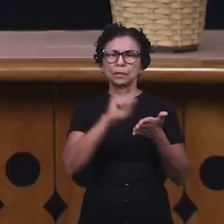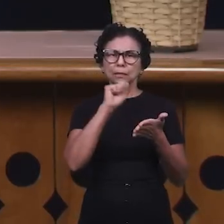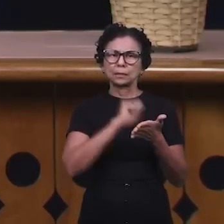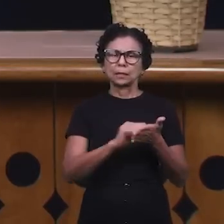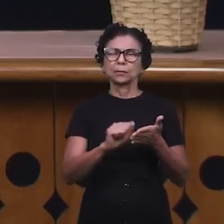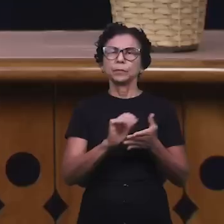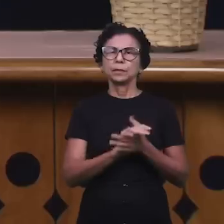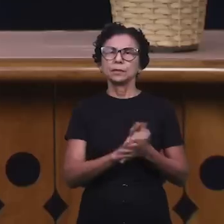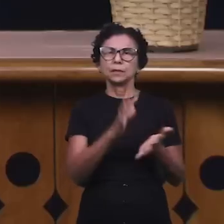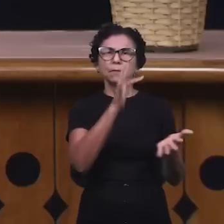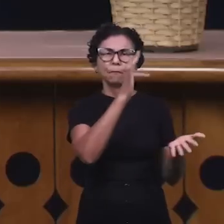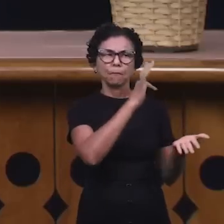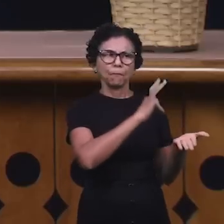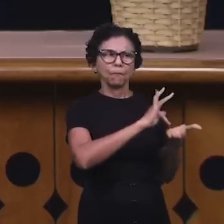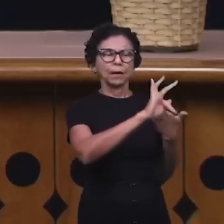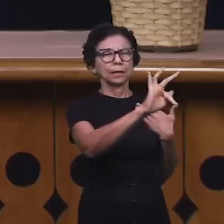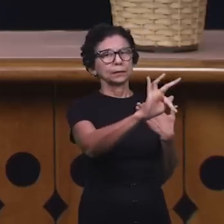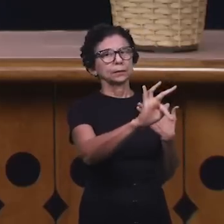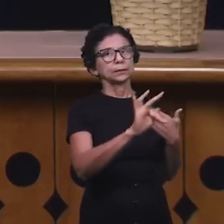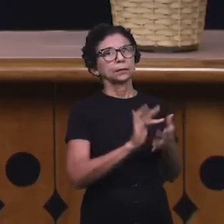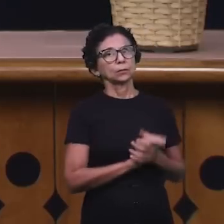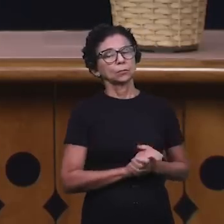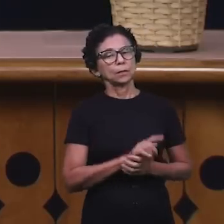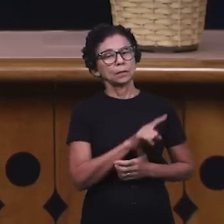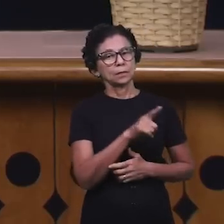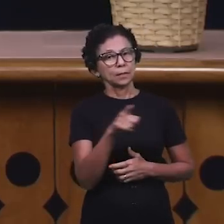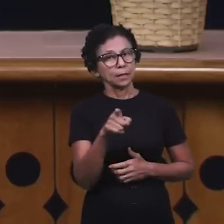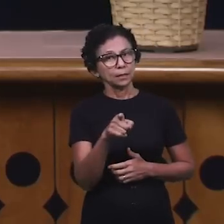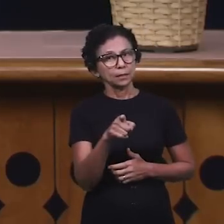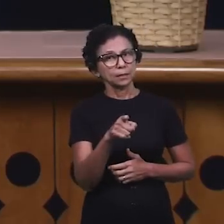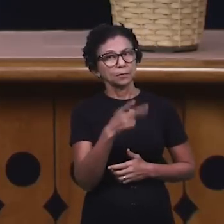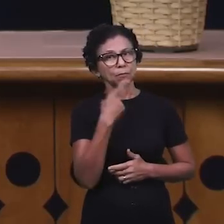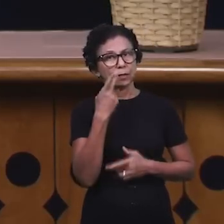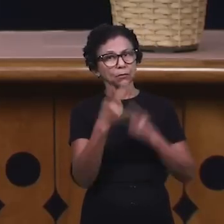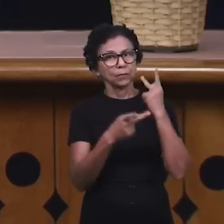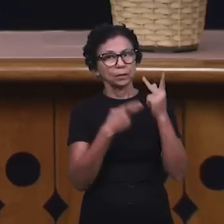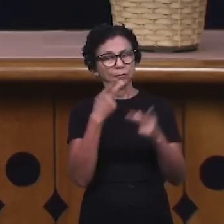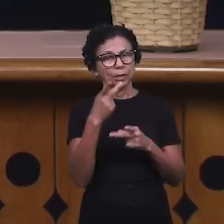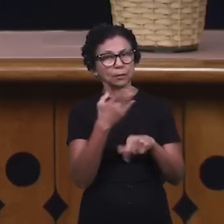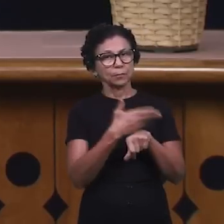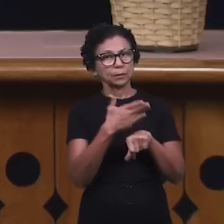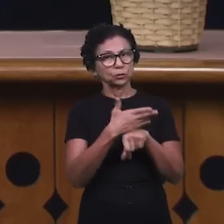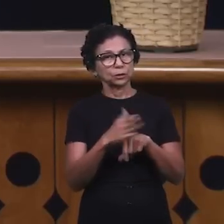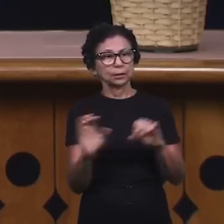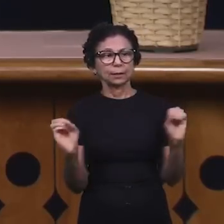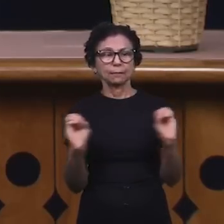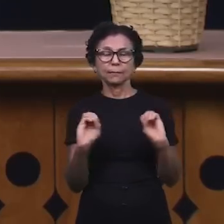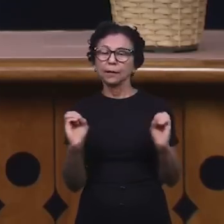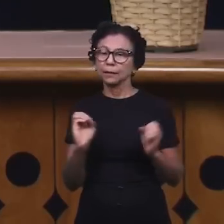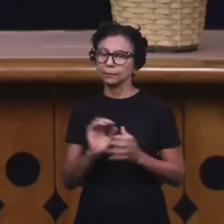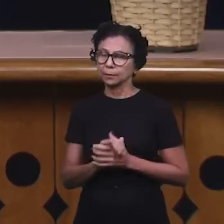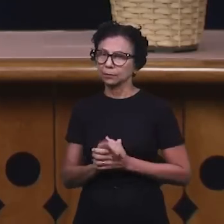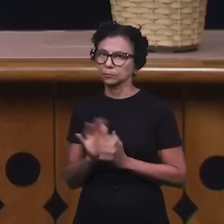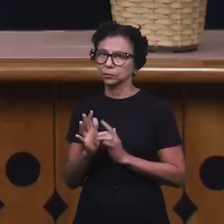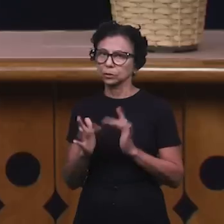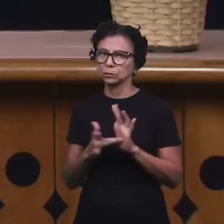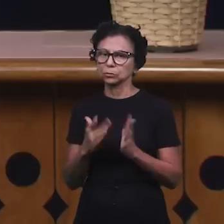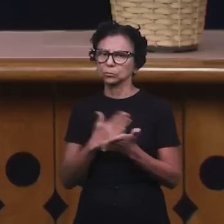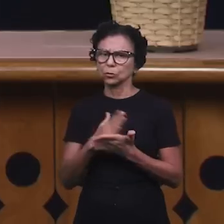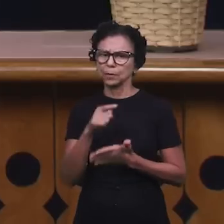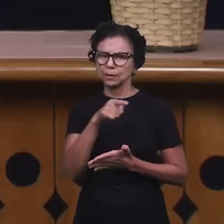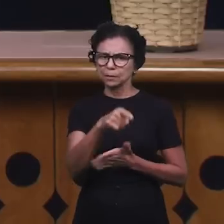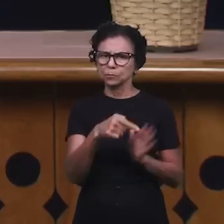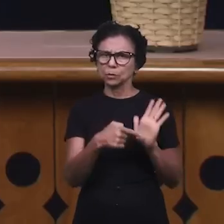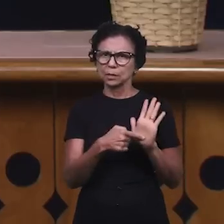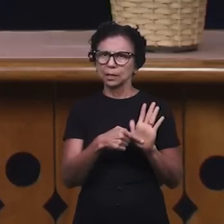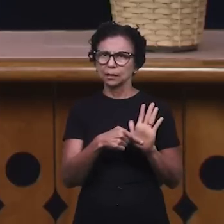seus atos, porque dizem e não praticam. Então Jesus começa ali a repreendê-los e mostrar que eles estavam fora do plano de